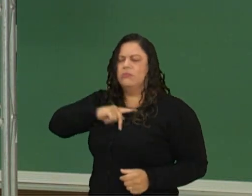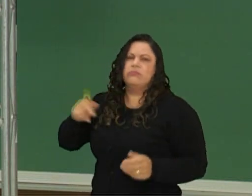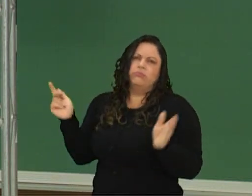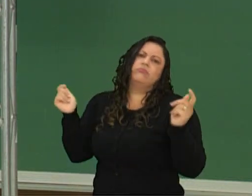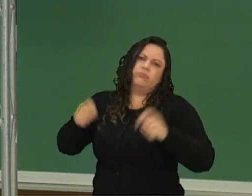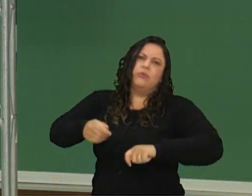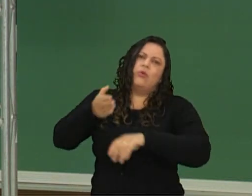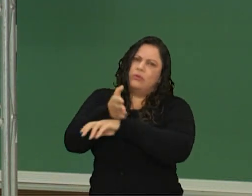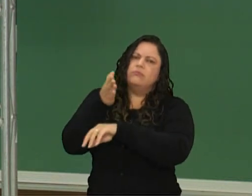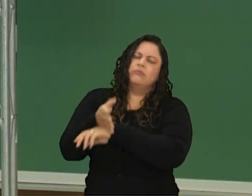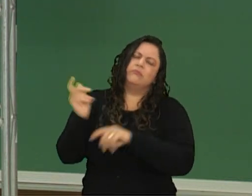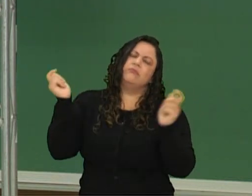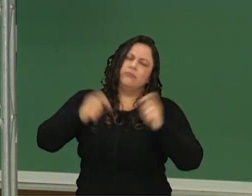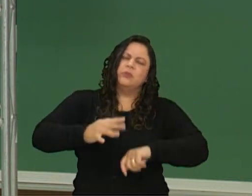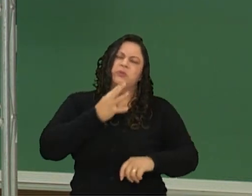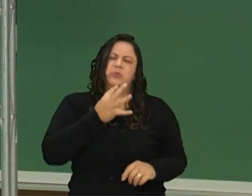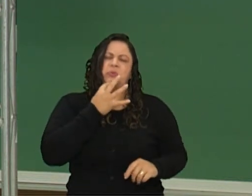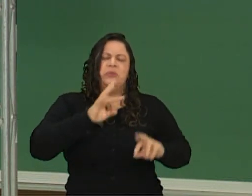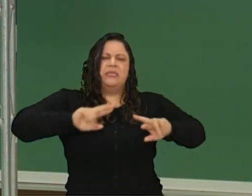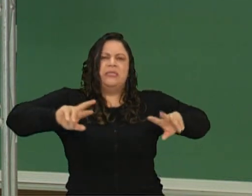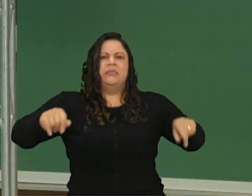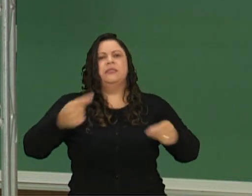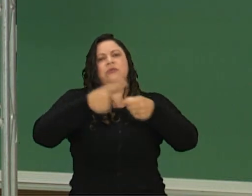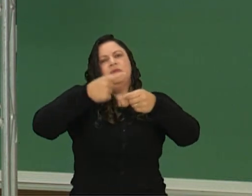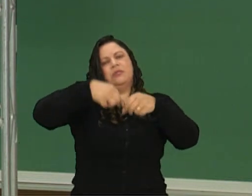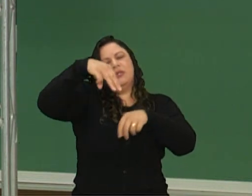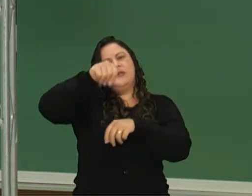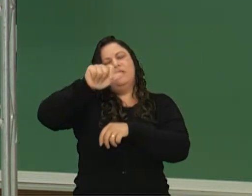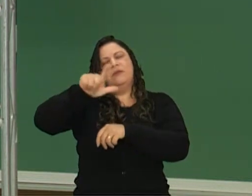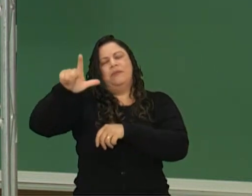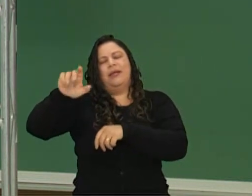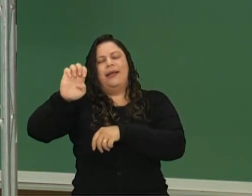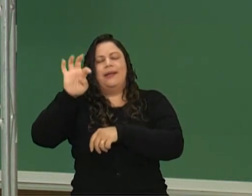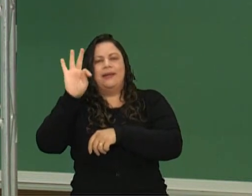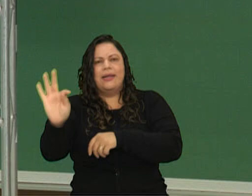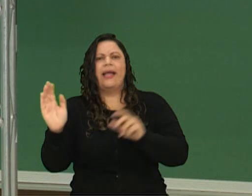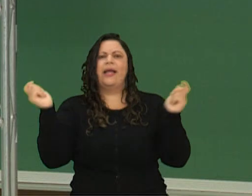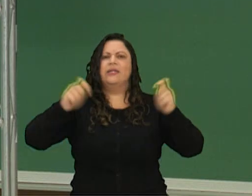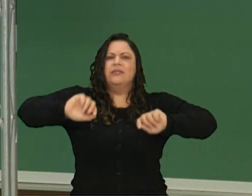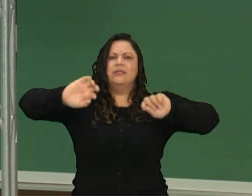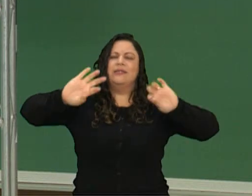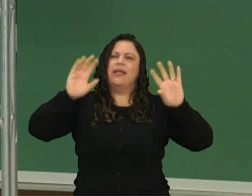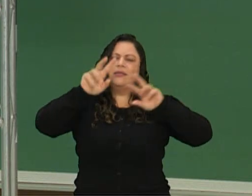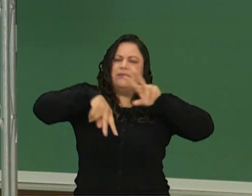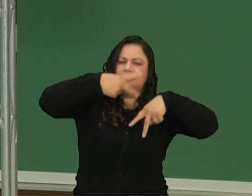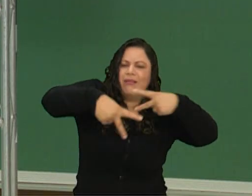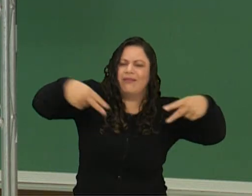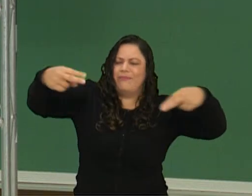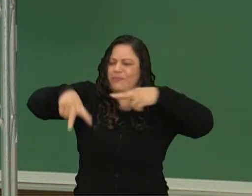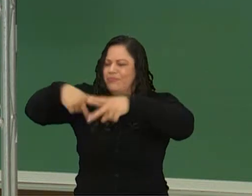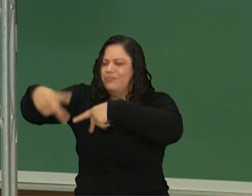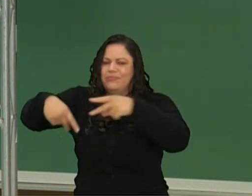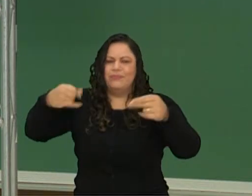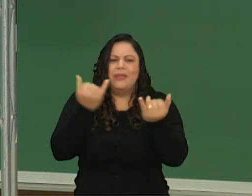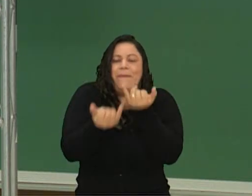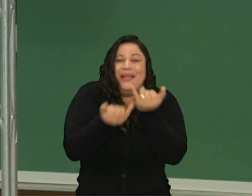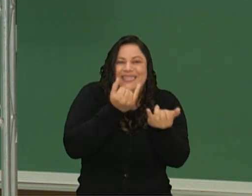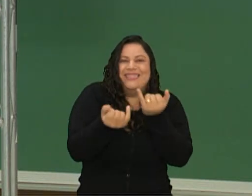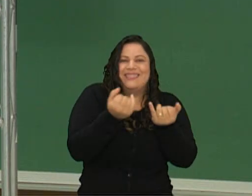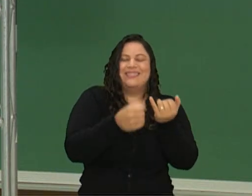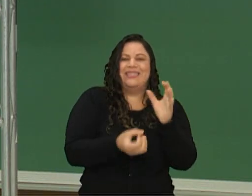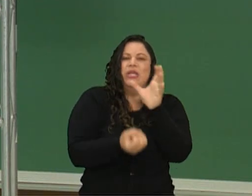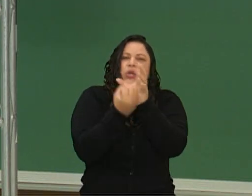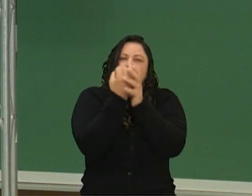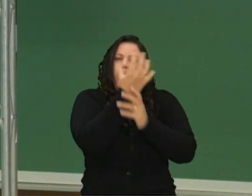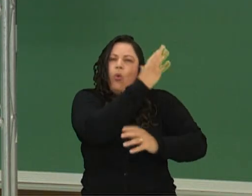eles enfeitavam o pão quase como se fosse um pinheiro de Natal, dançaram. Nos casamentos também, algumas vezes é utilizado esse